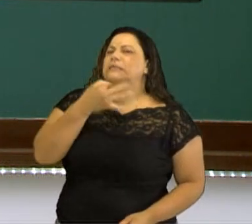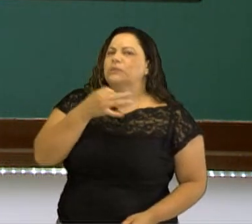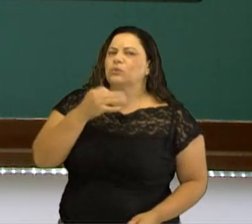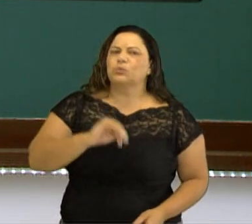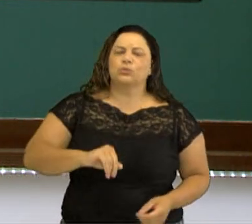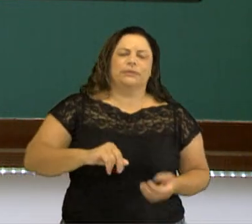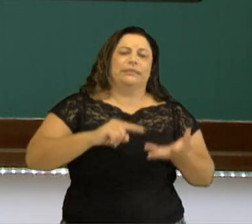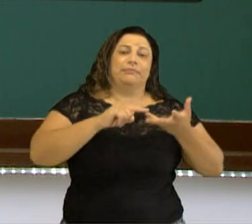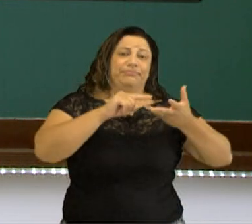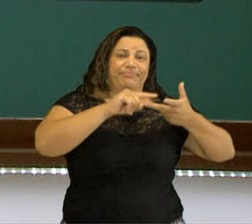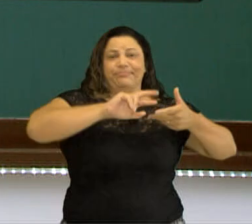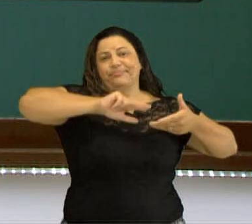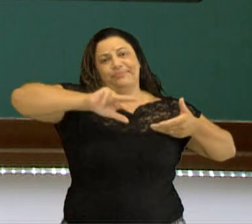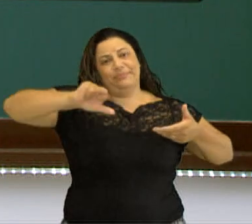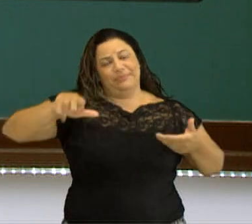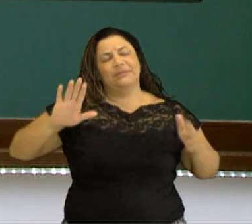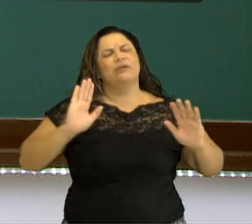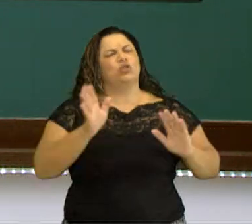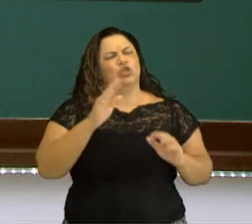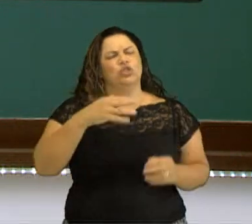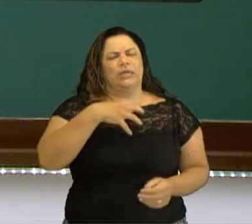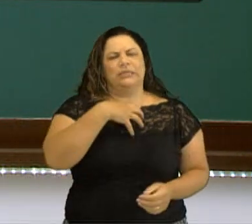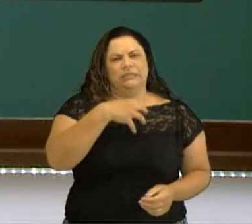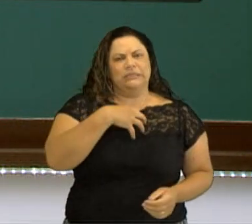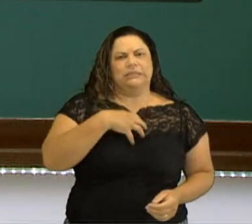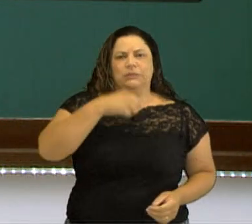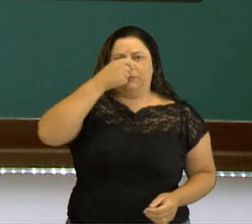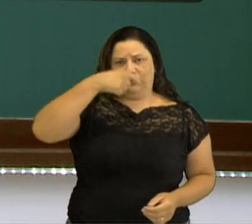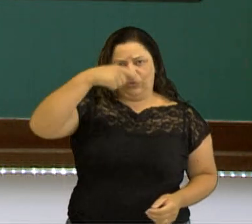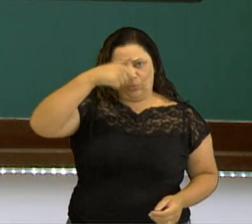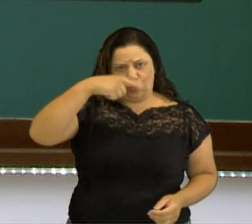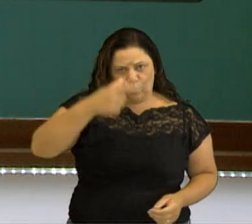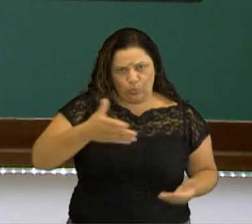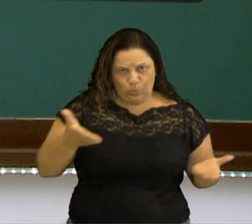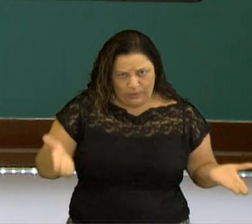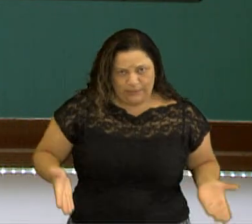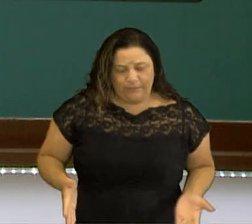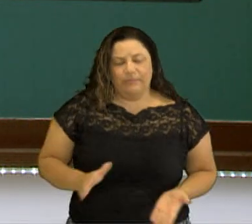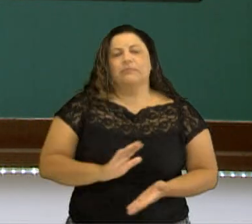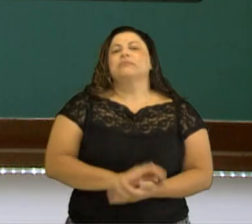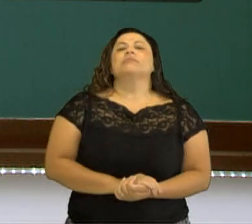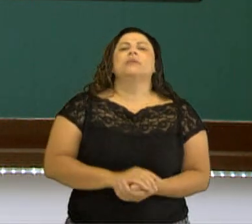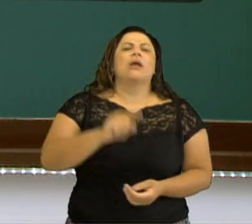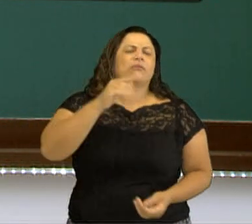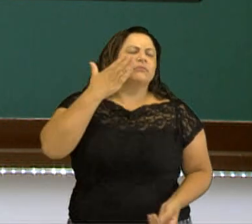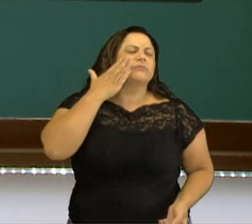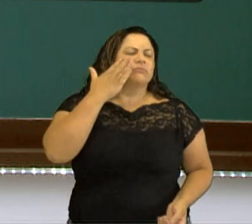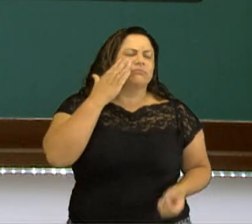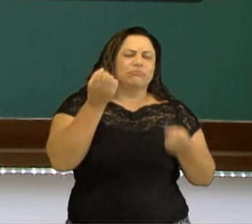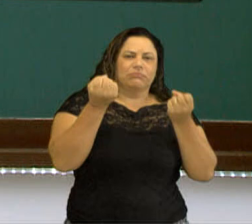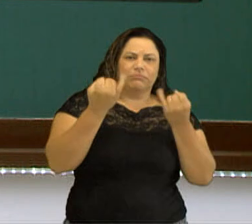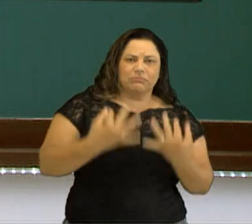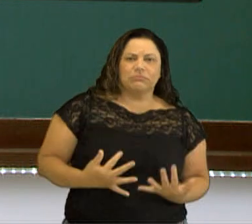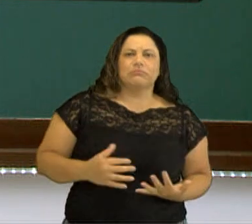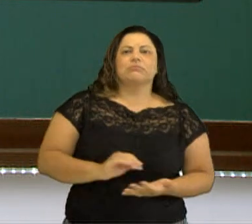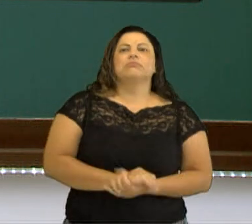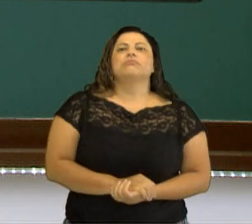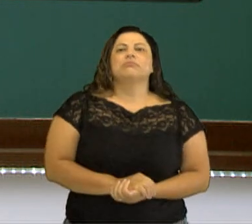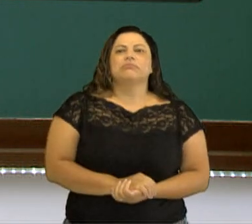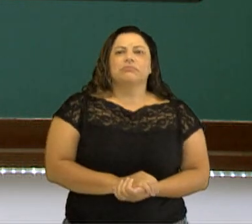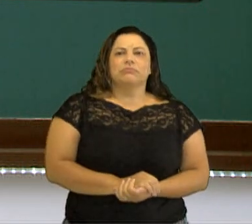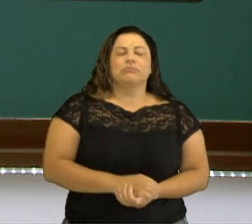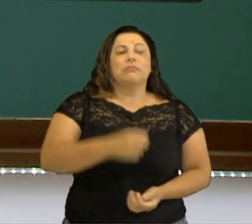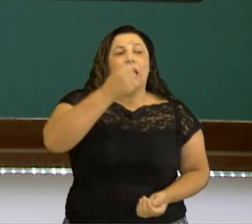vários os sintomas. Você já deve ter se sentido doente com gripe algum dia na sua vida, não é mesmo? Então você sabe do que eu estou falando.